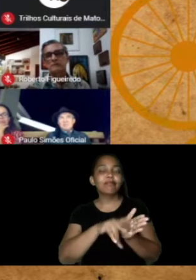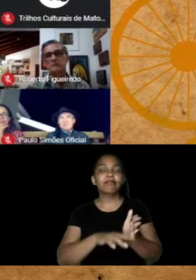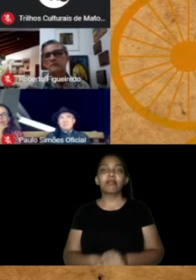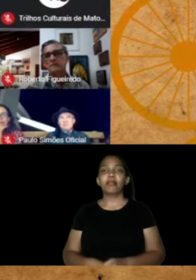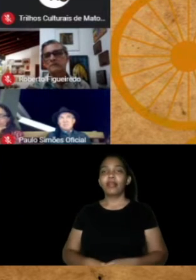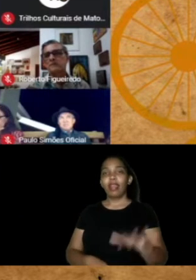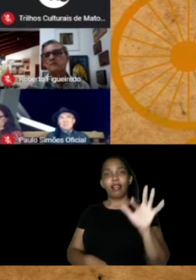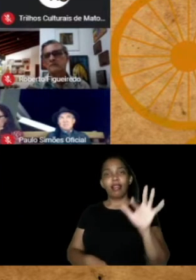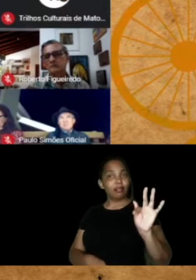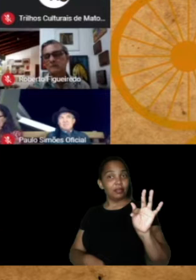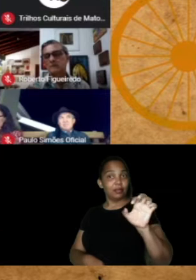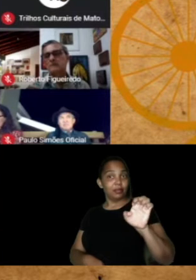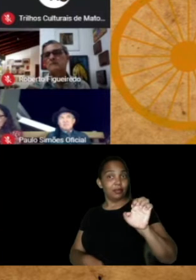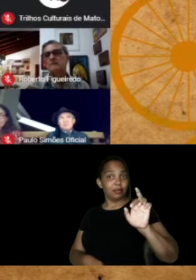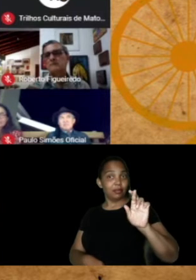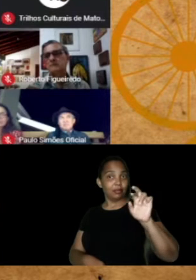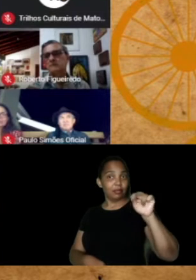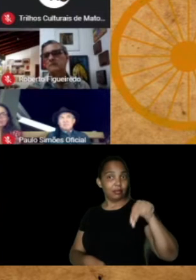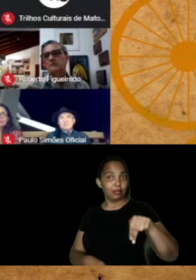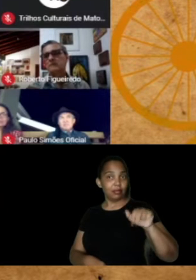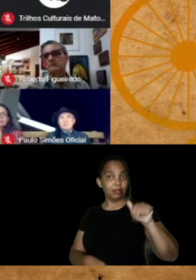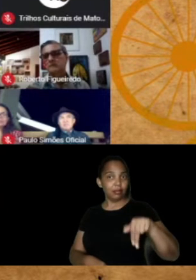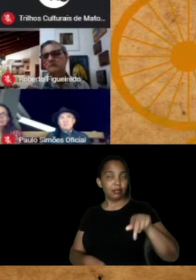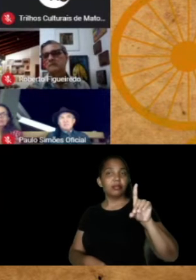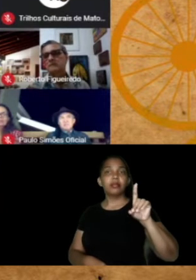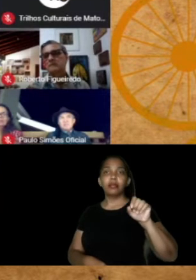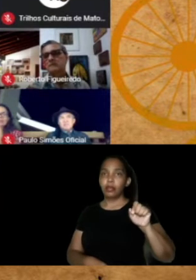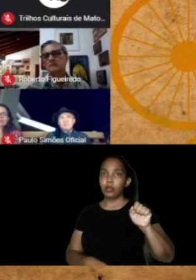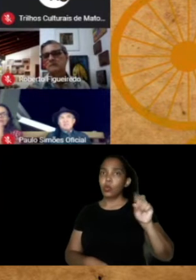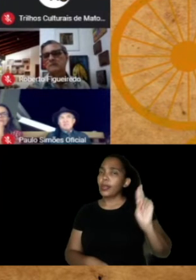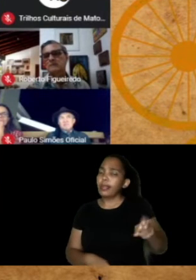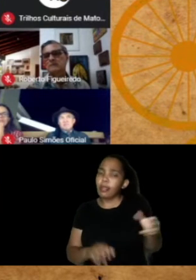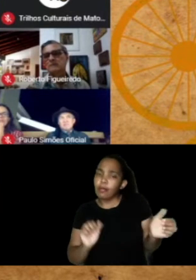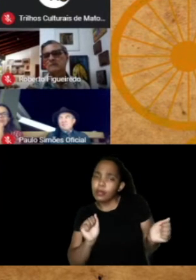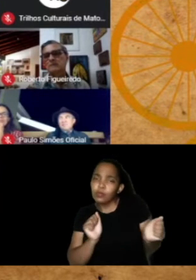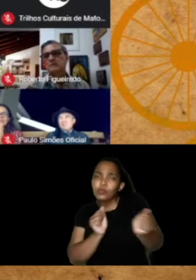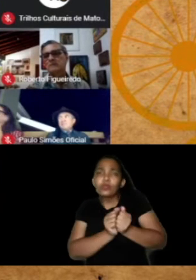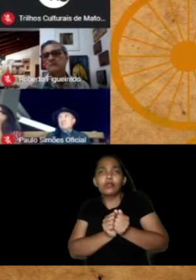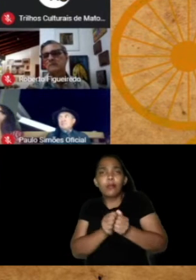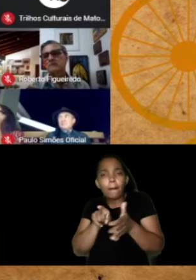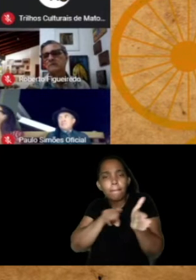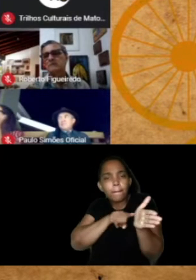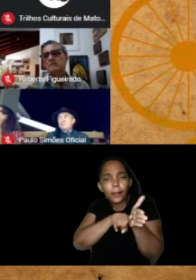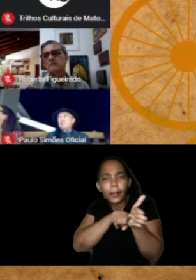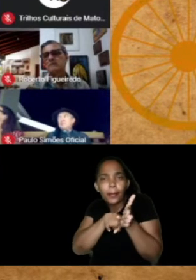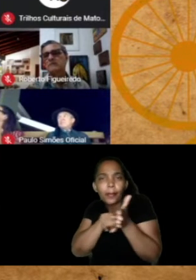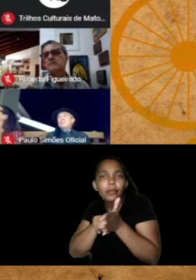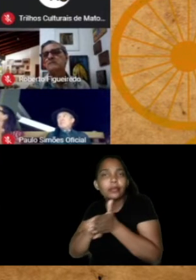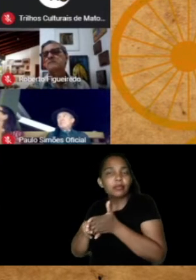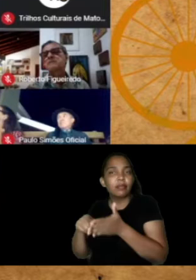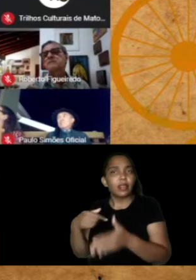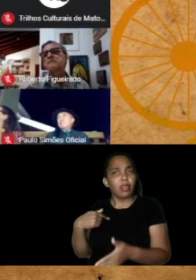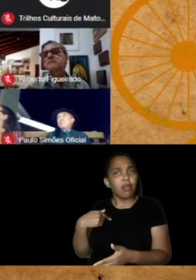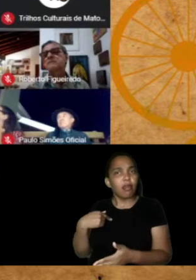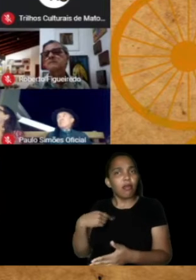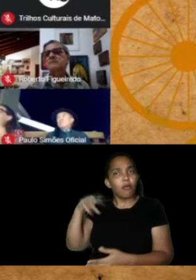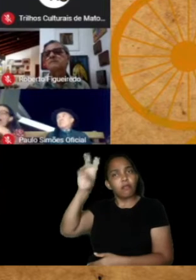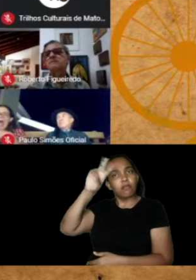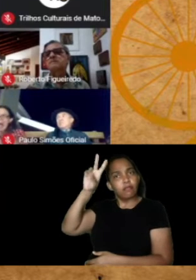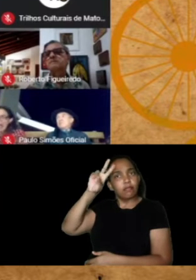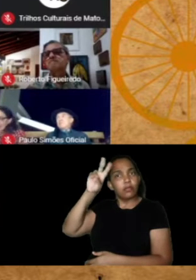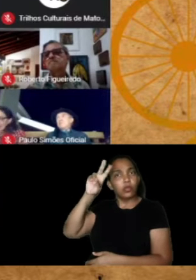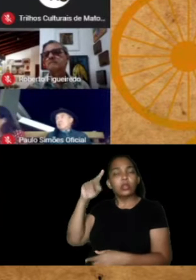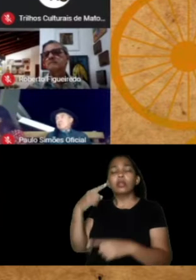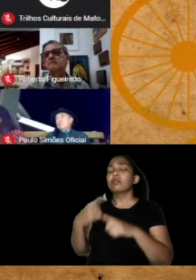grande parceiro nessa parte de pesquisa. Eu me tornei historiadora para poder